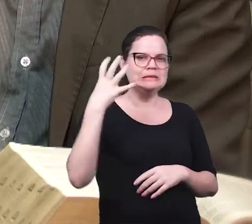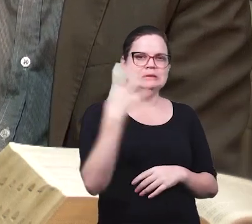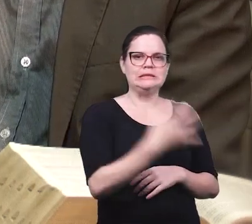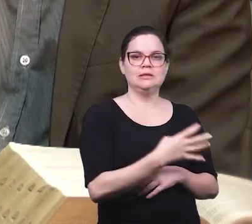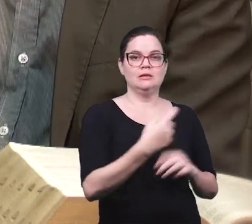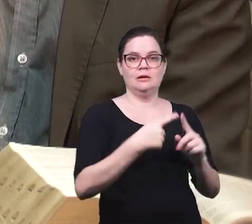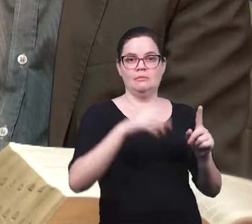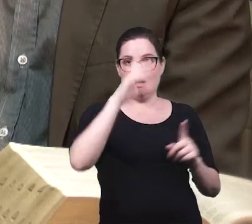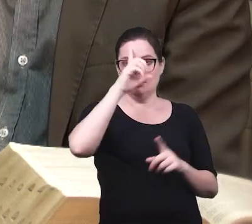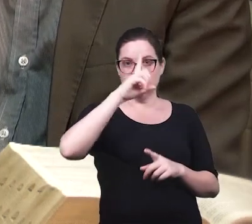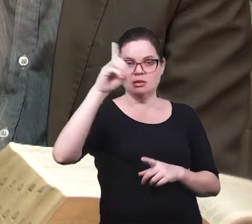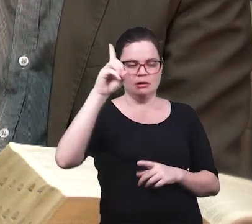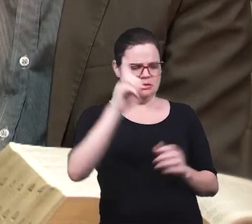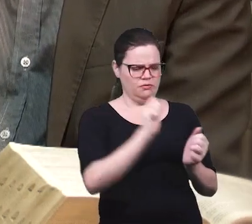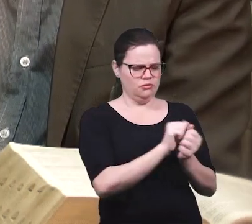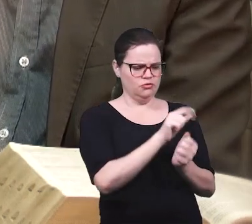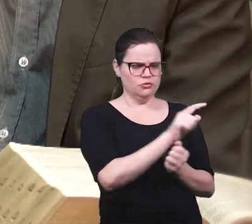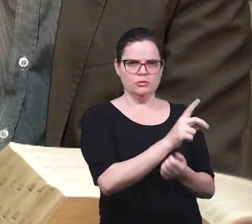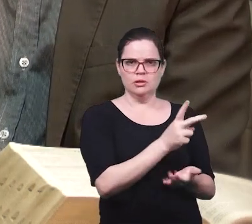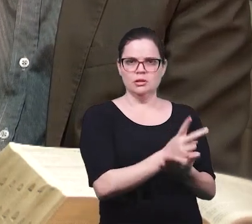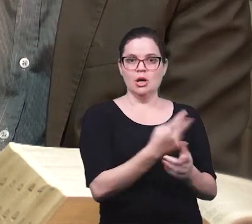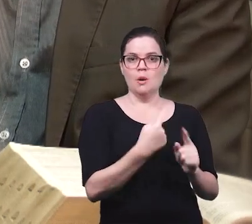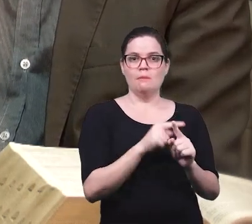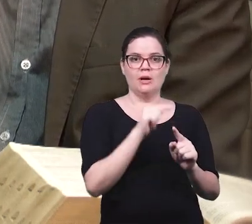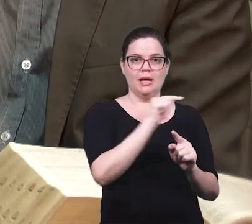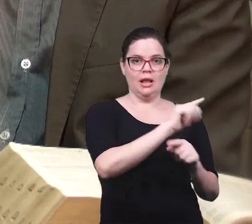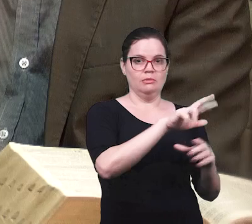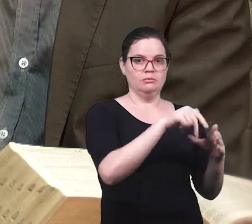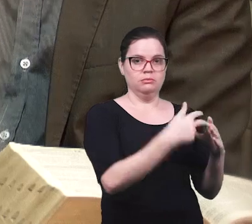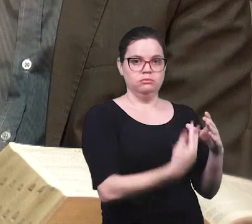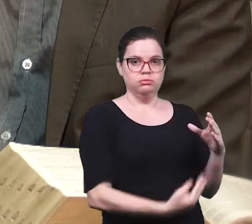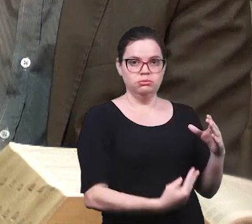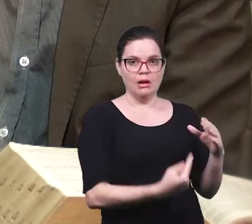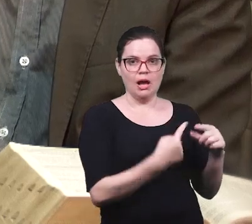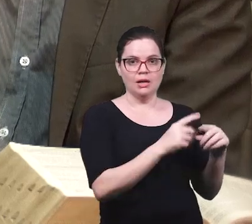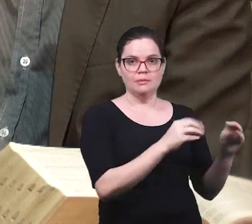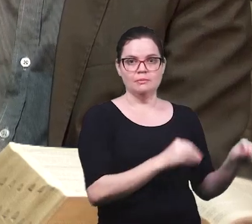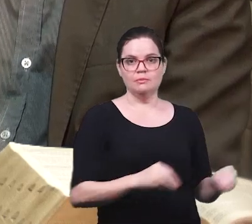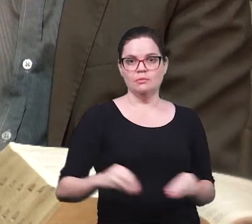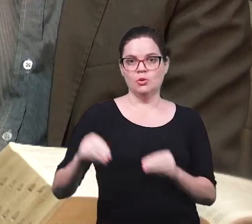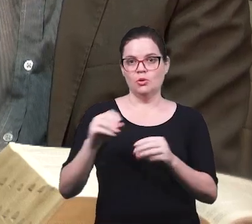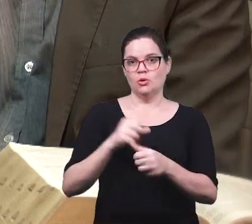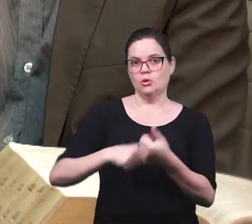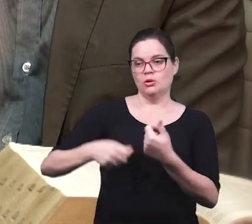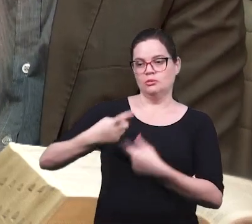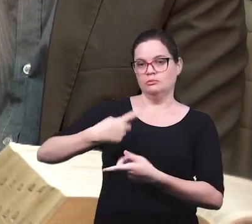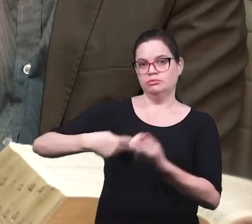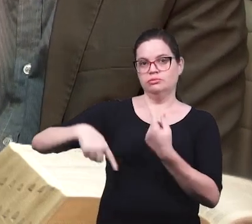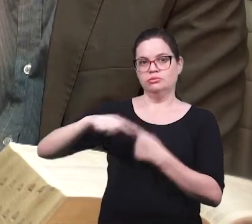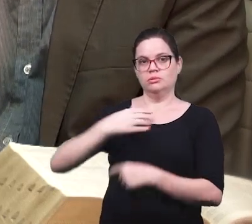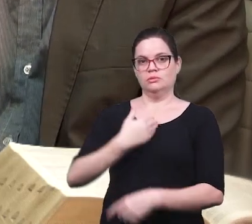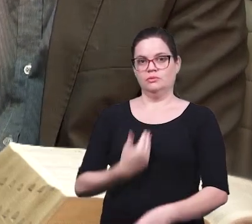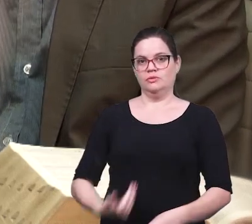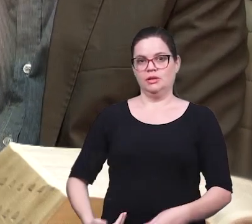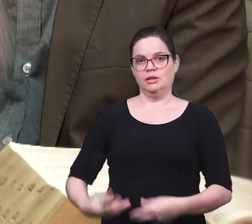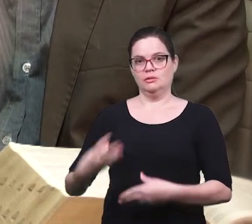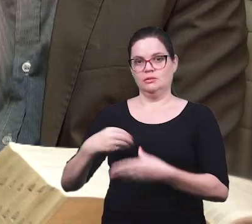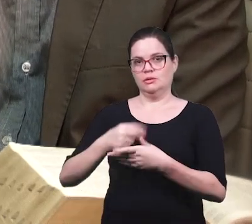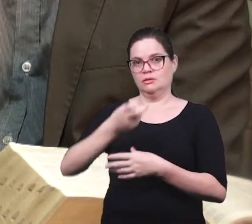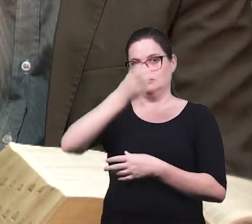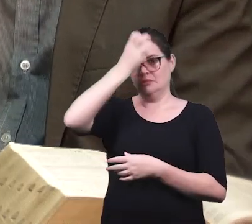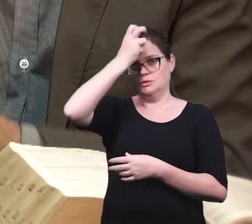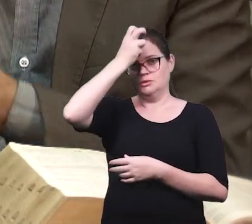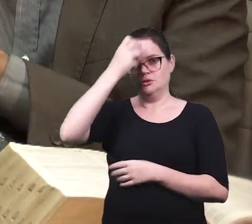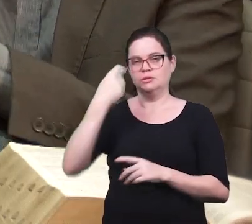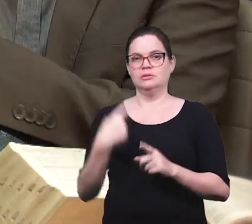com ele. De lançado na cova, agora ele passa a ser um governador do Egito.